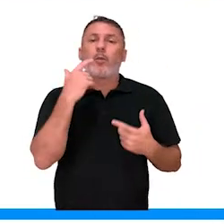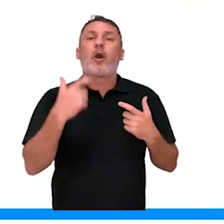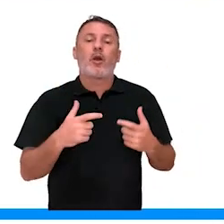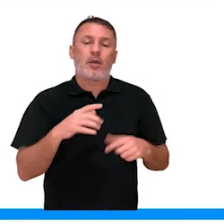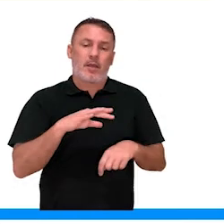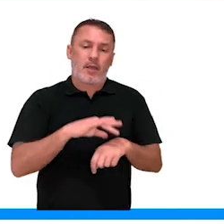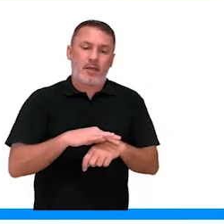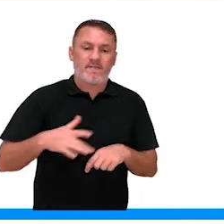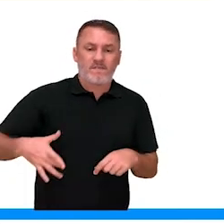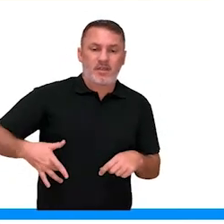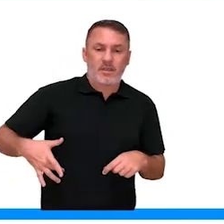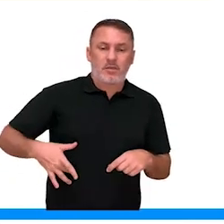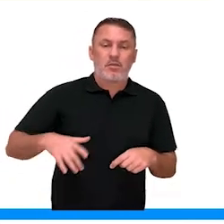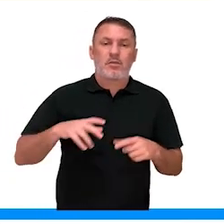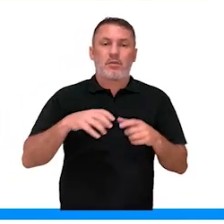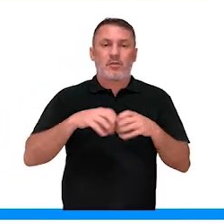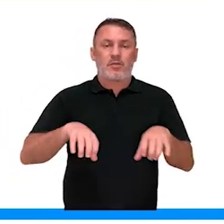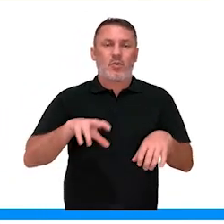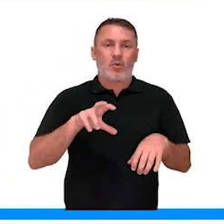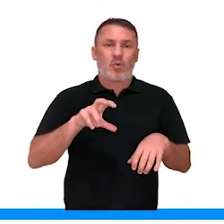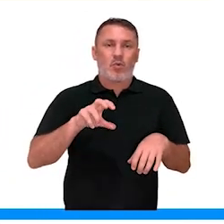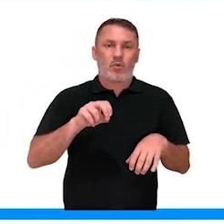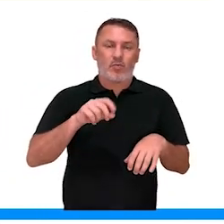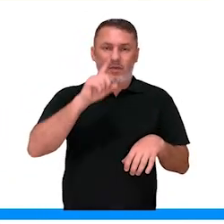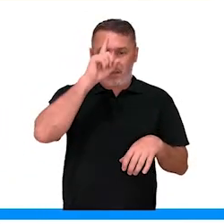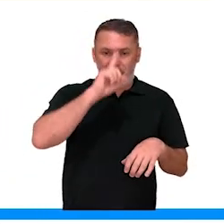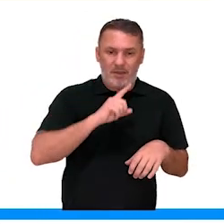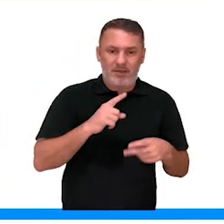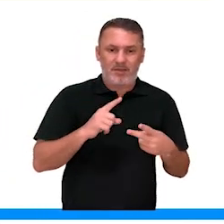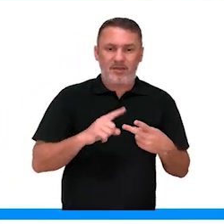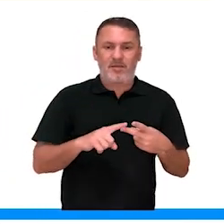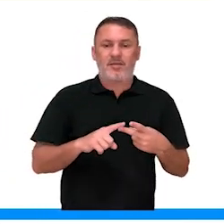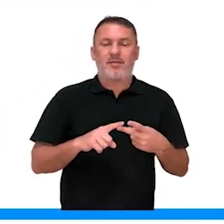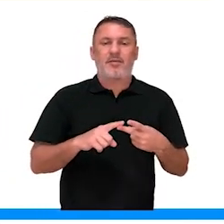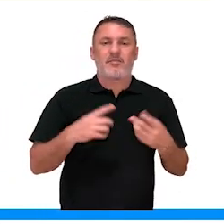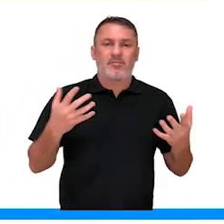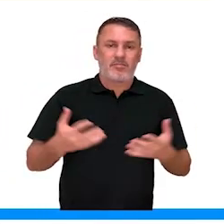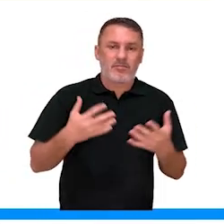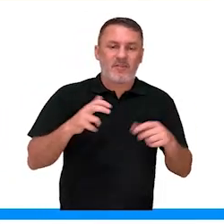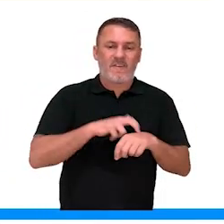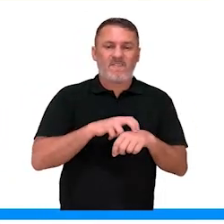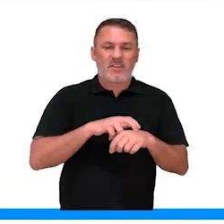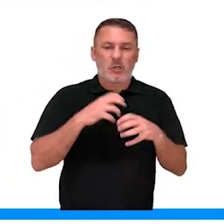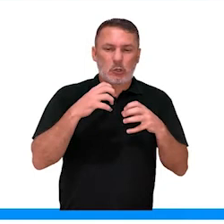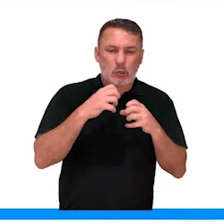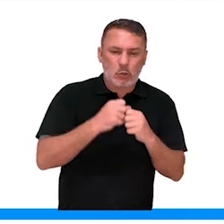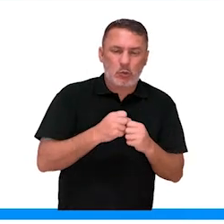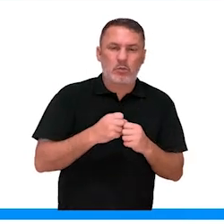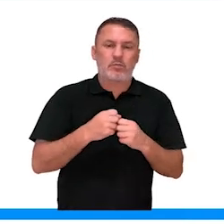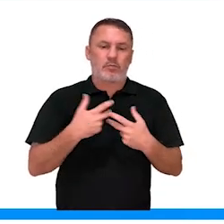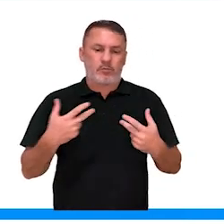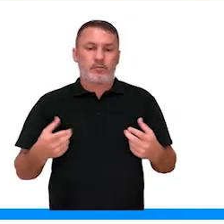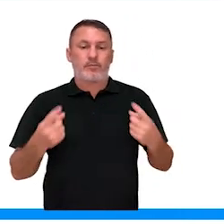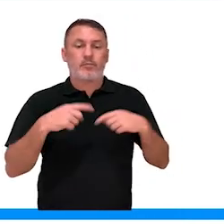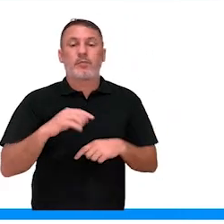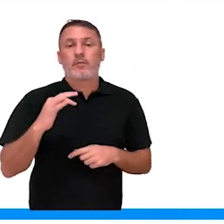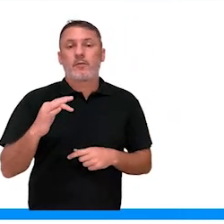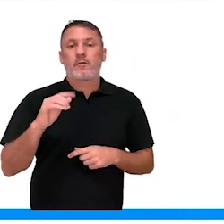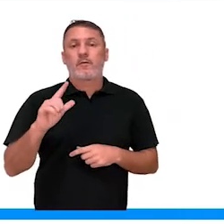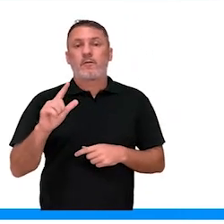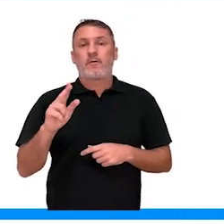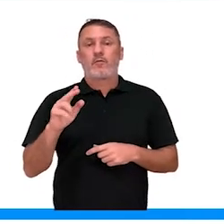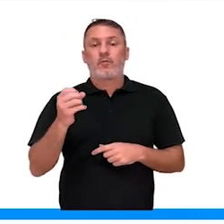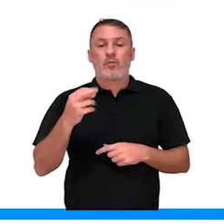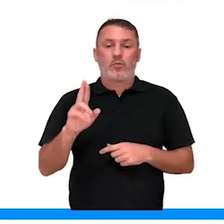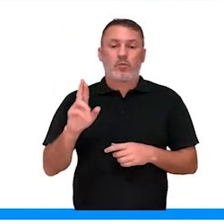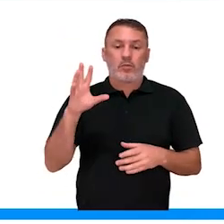a gente vai encontrar em carne, fígados, na gema do ovo, legumes, vegetais verdes escuros. O